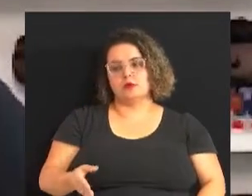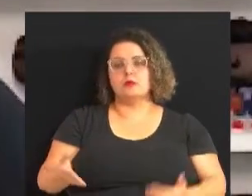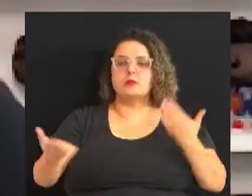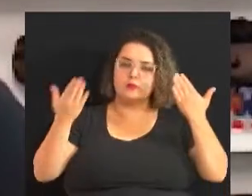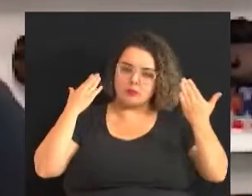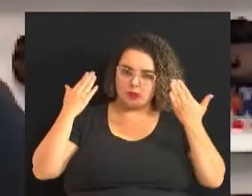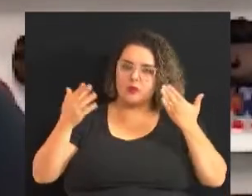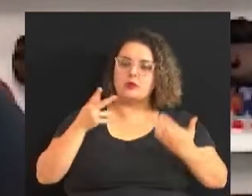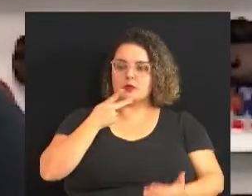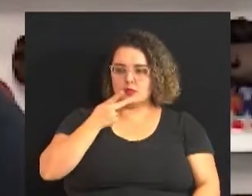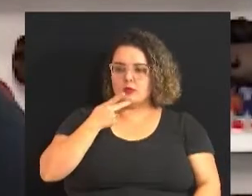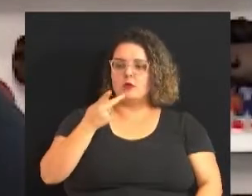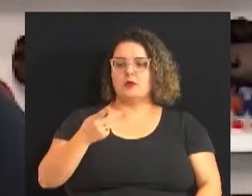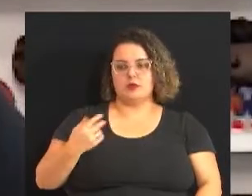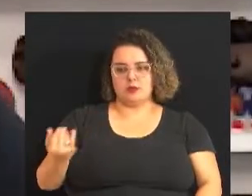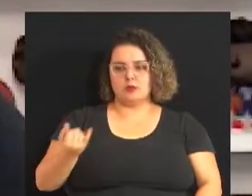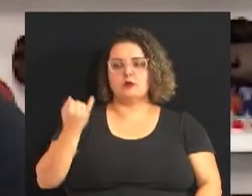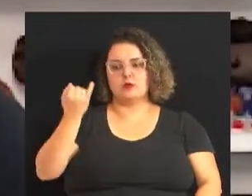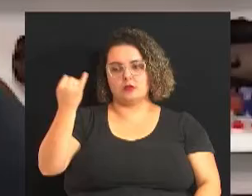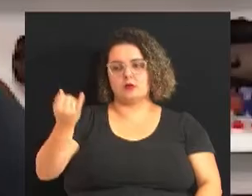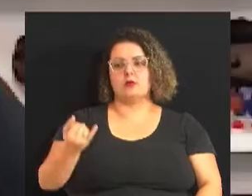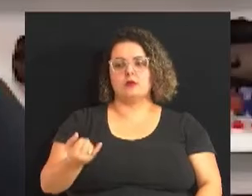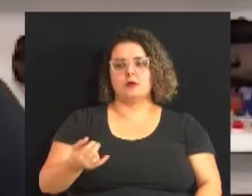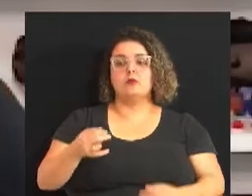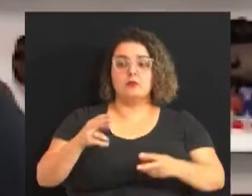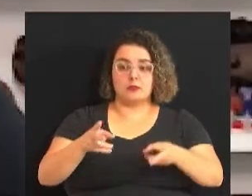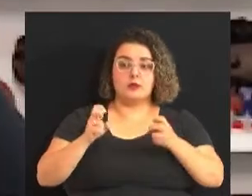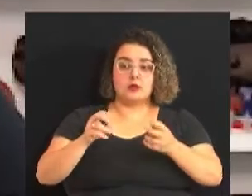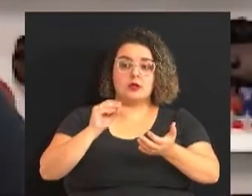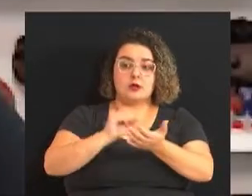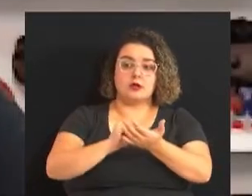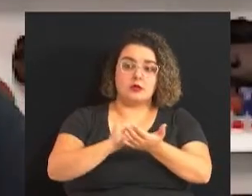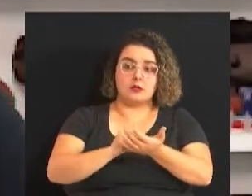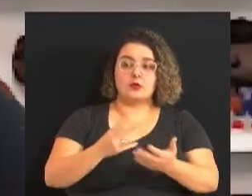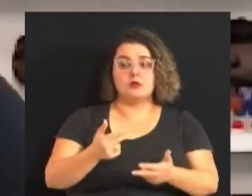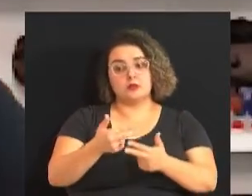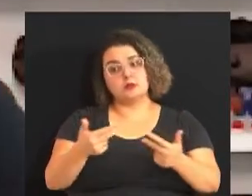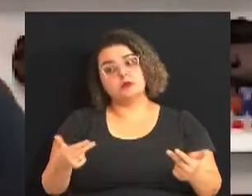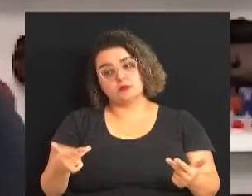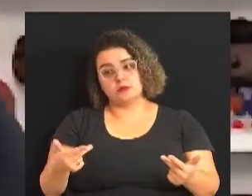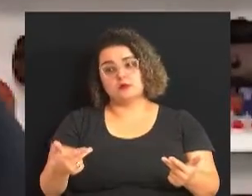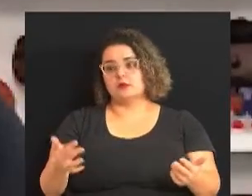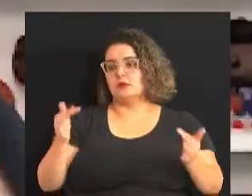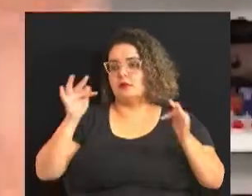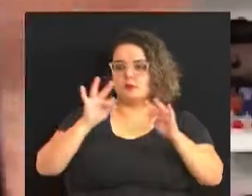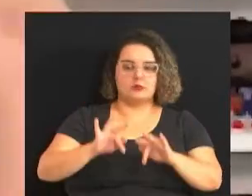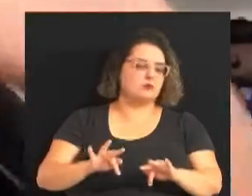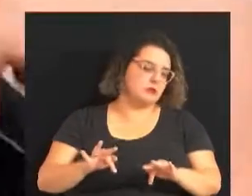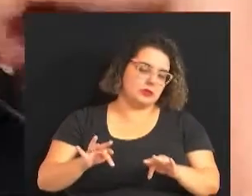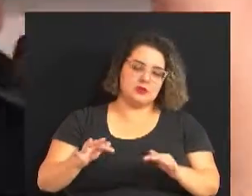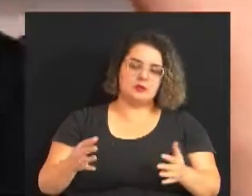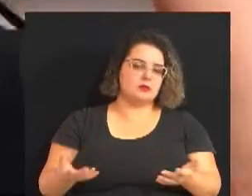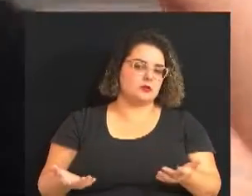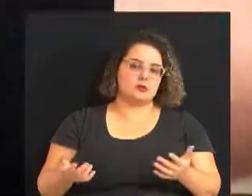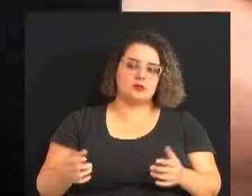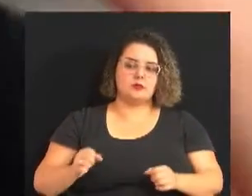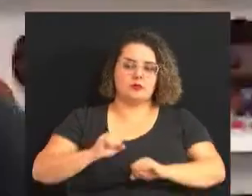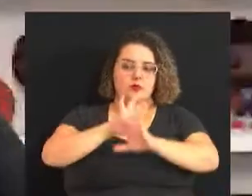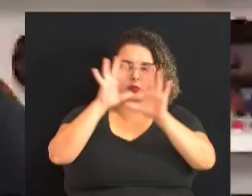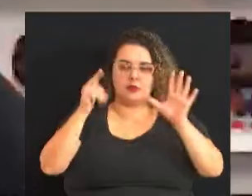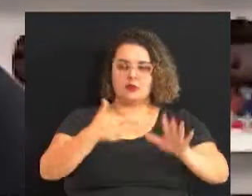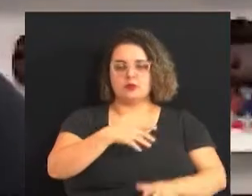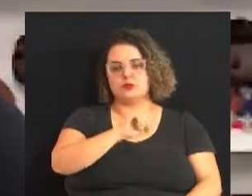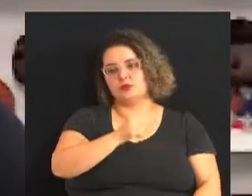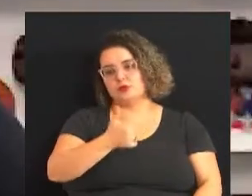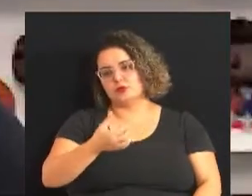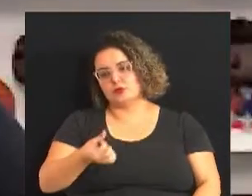que você falou, ele é fundamental. A gente percebe que ainda falta algo para finalizar jogos, isso ficou claro em 2016 nos